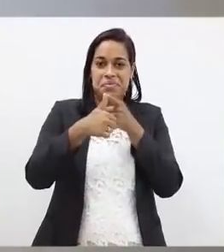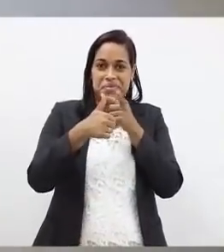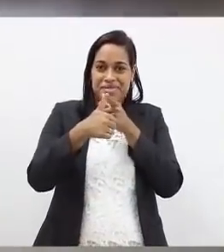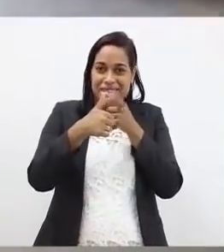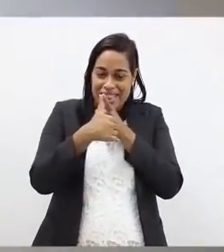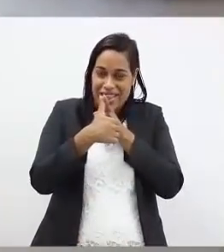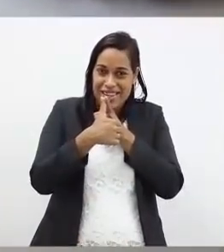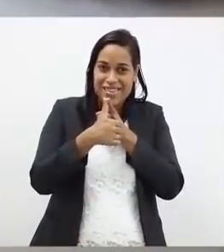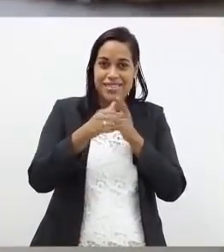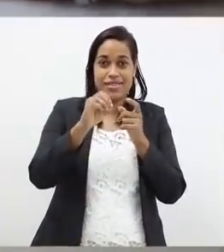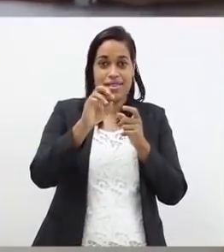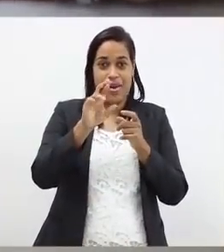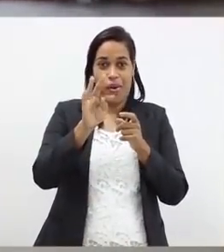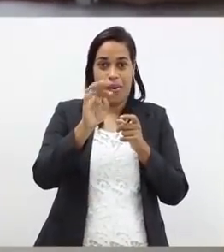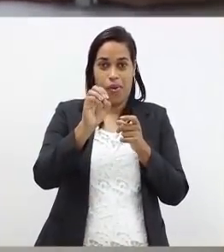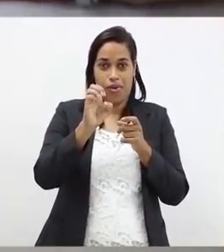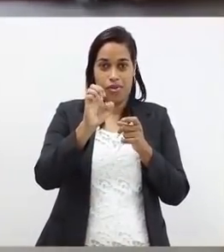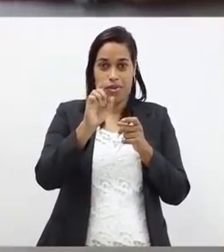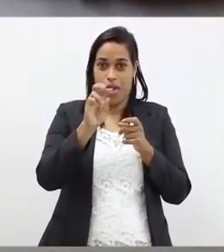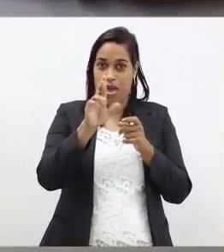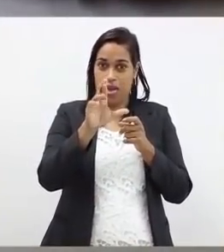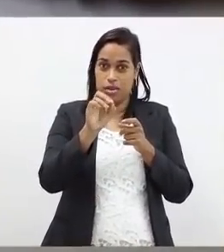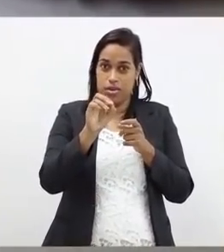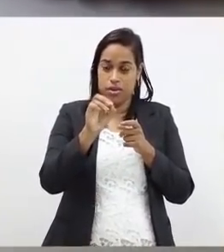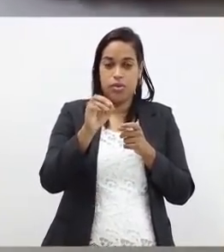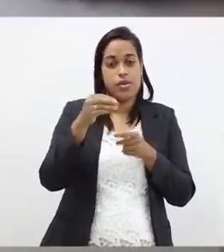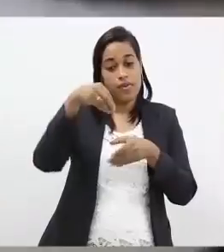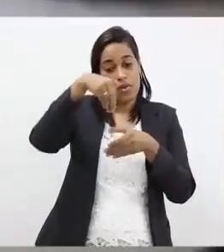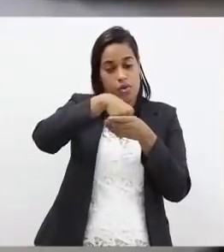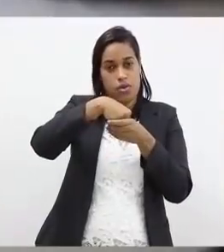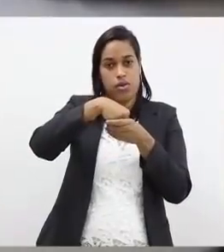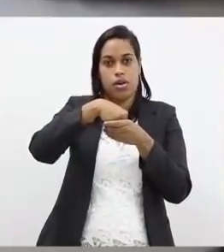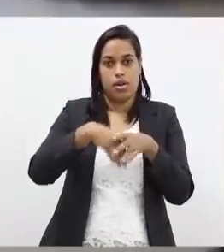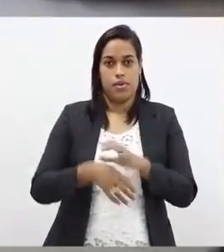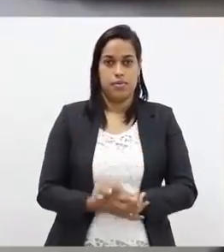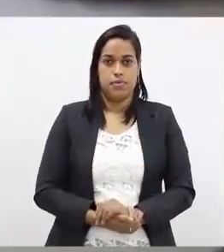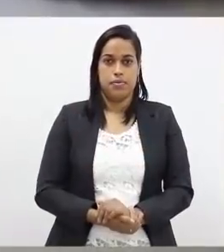o ortoedro que envolve essa peça e vai colocar a peça dentro.